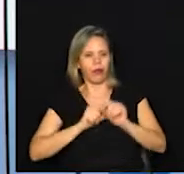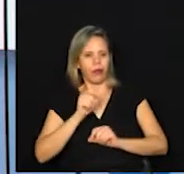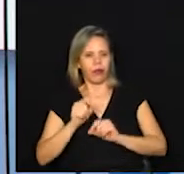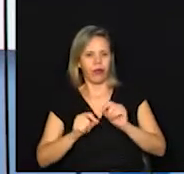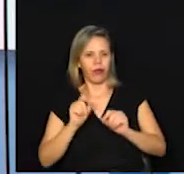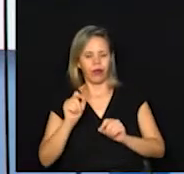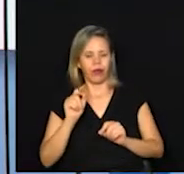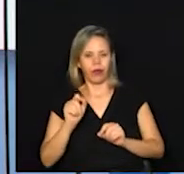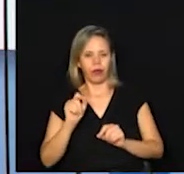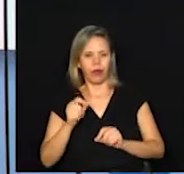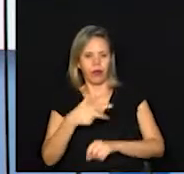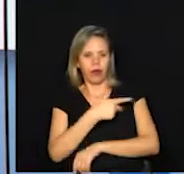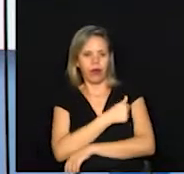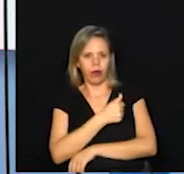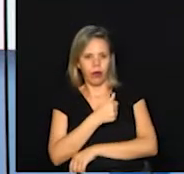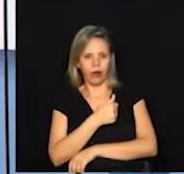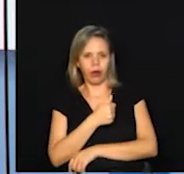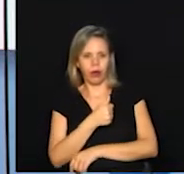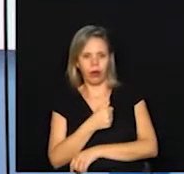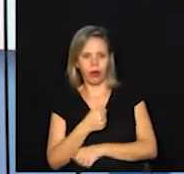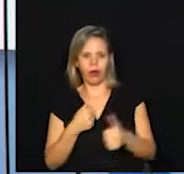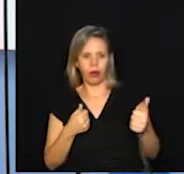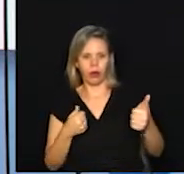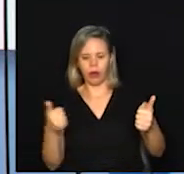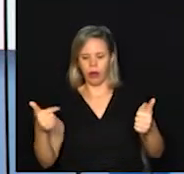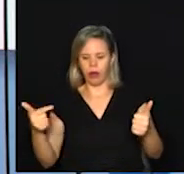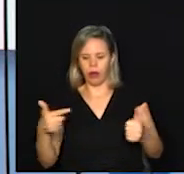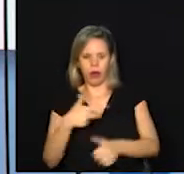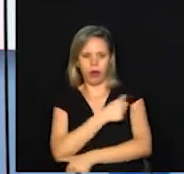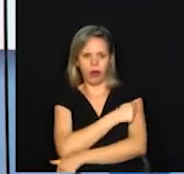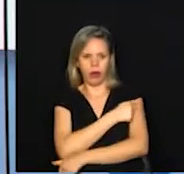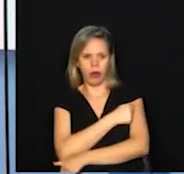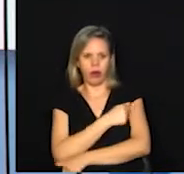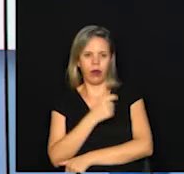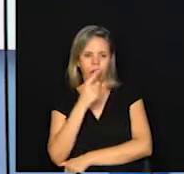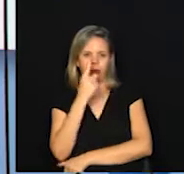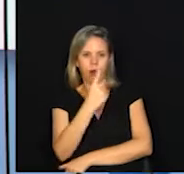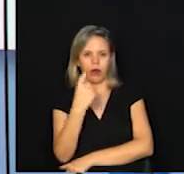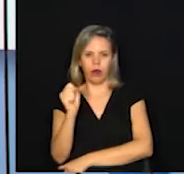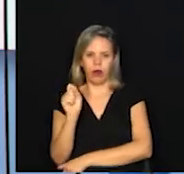que quem tomou aí a primeira e segunda dose são